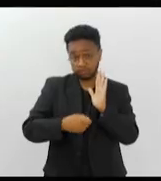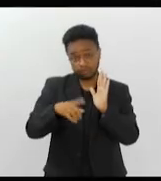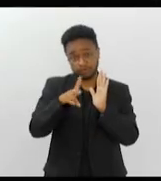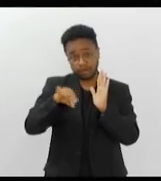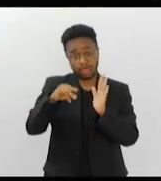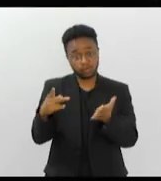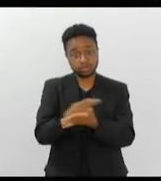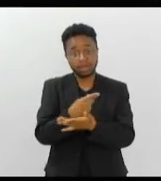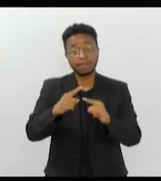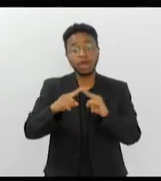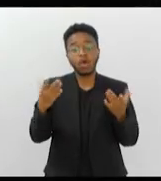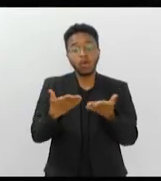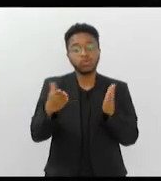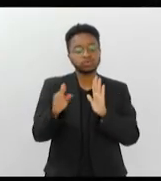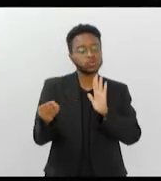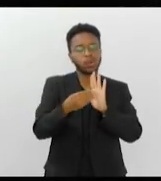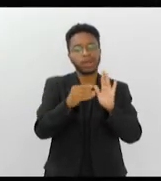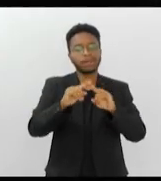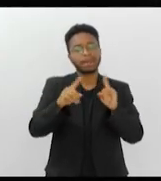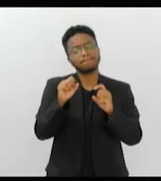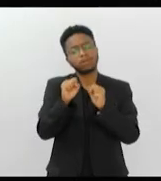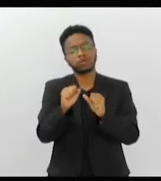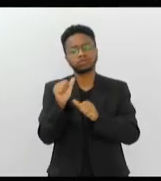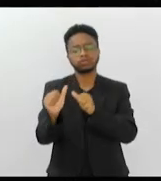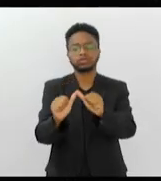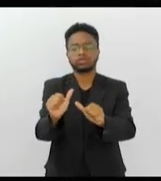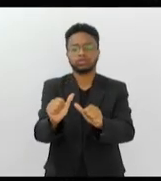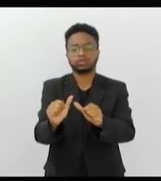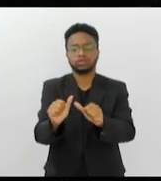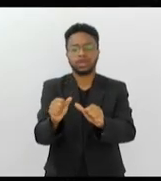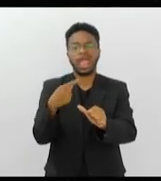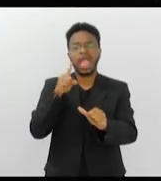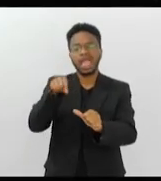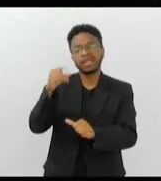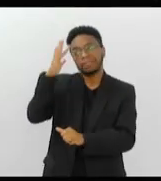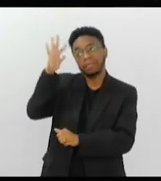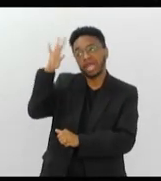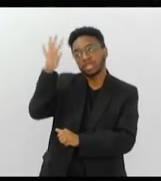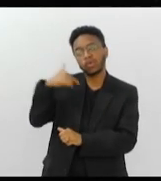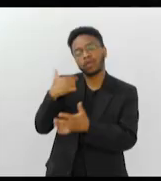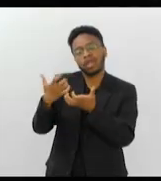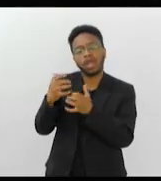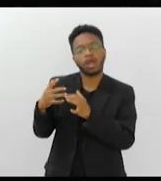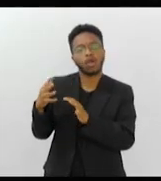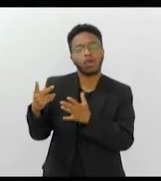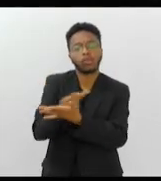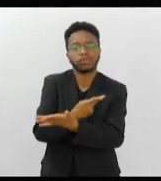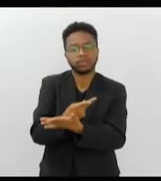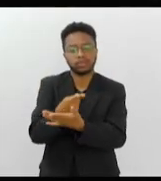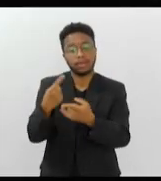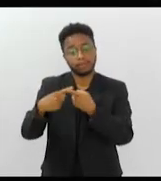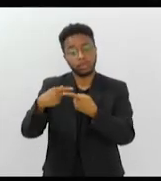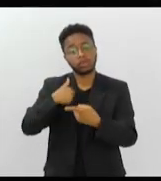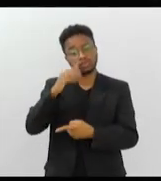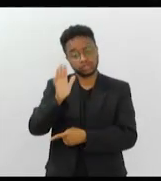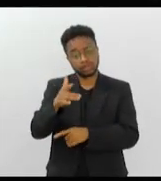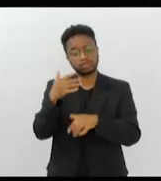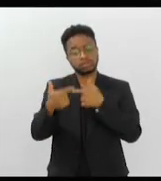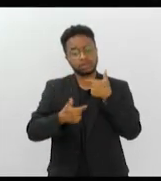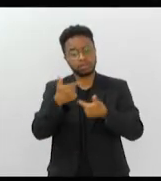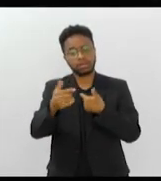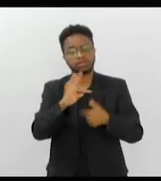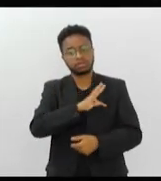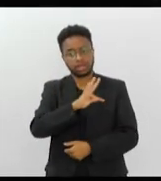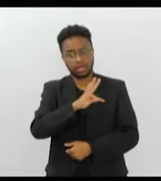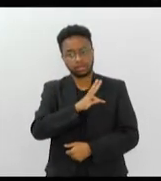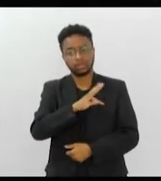uma hipótese de acontecer. Eu já fiz um trabalho técnico para